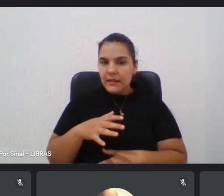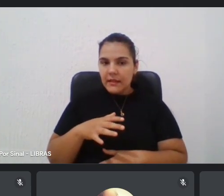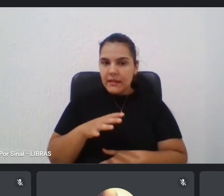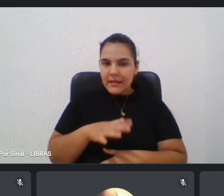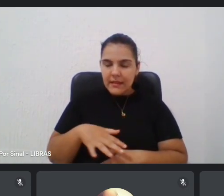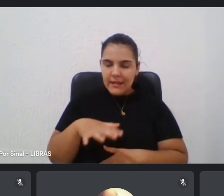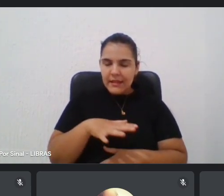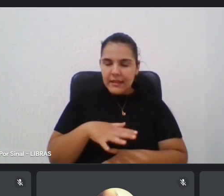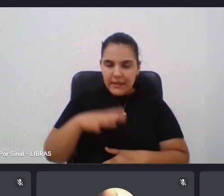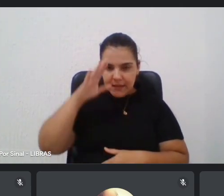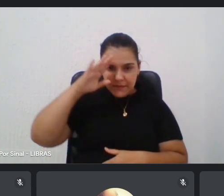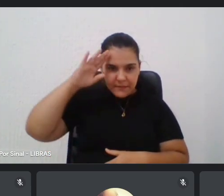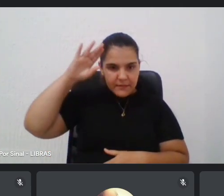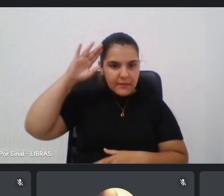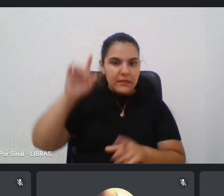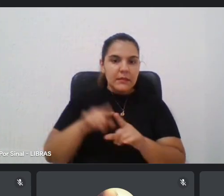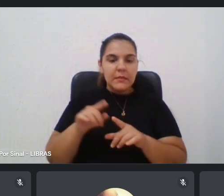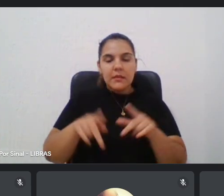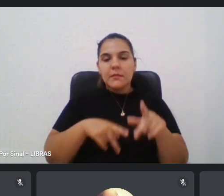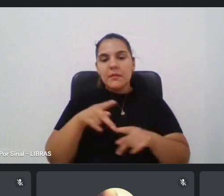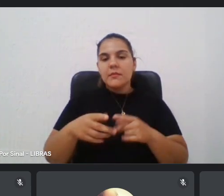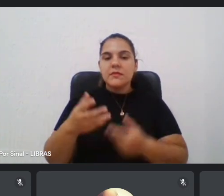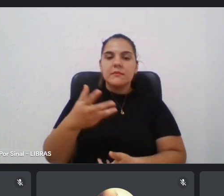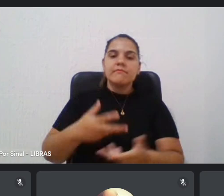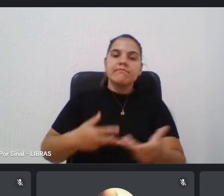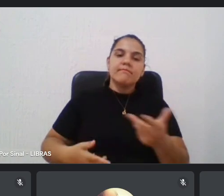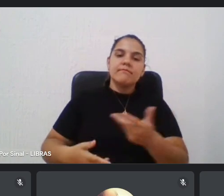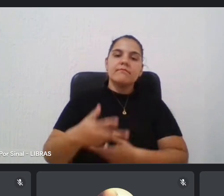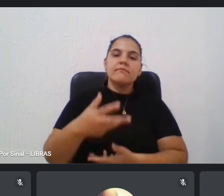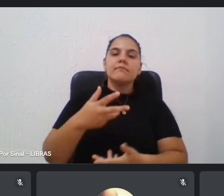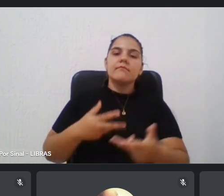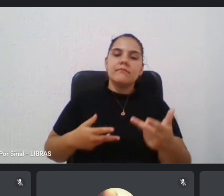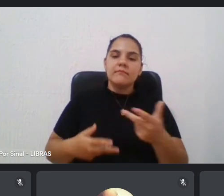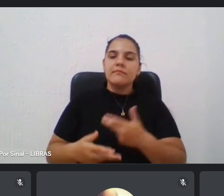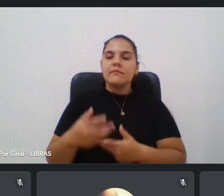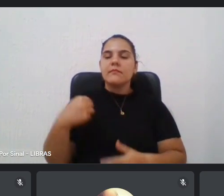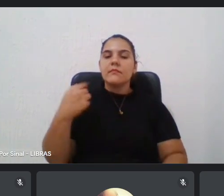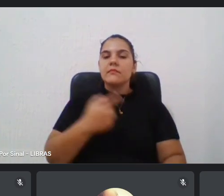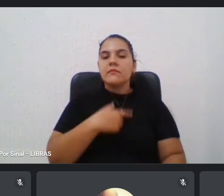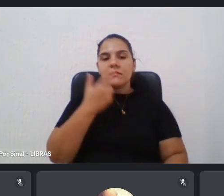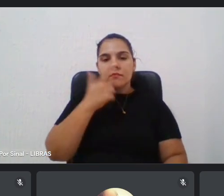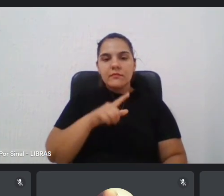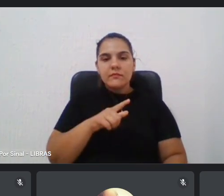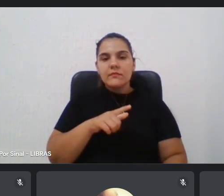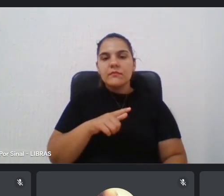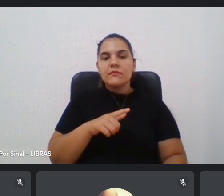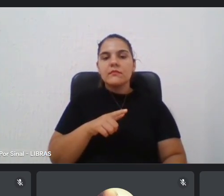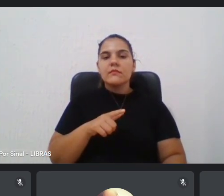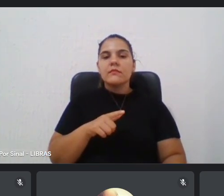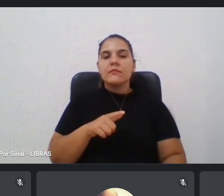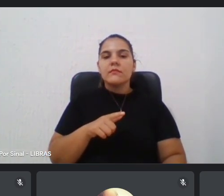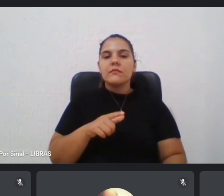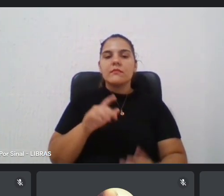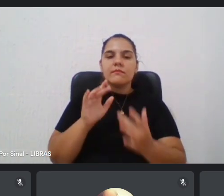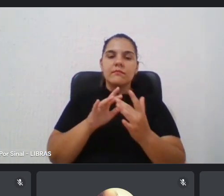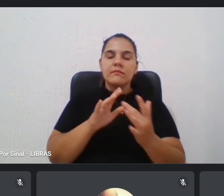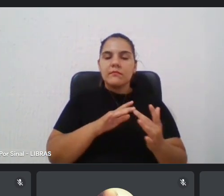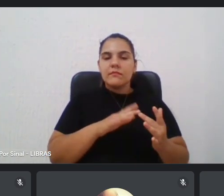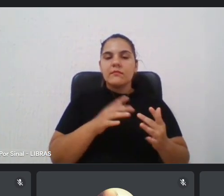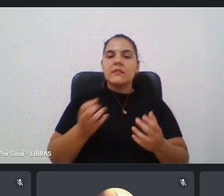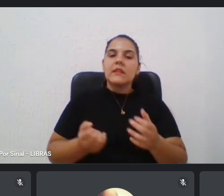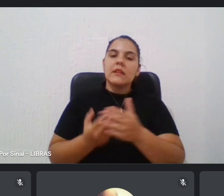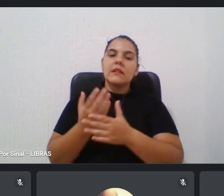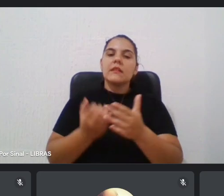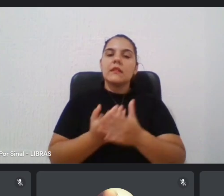pessoas para que a gente possa desestigmatizar e criar novas conexões em relação ao uso